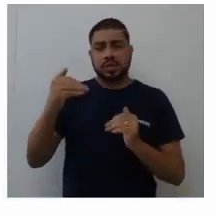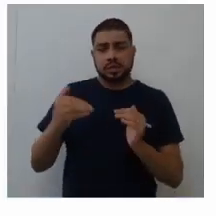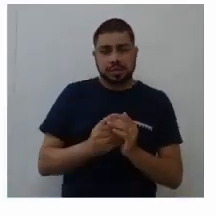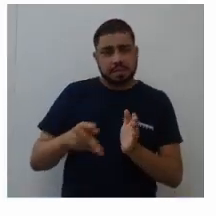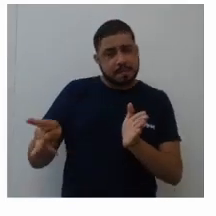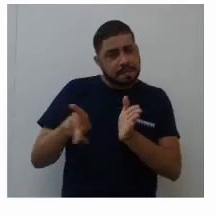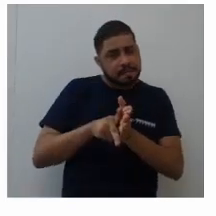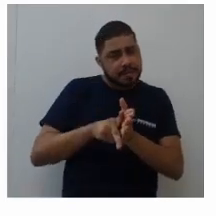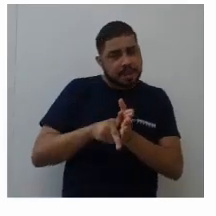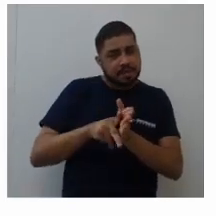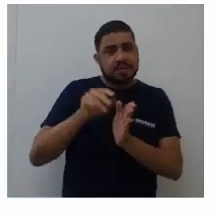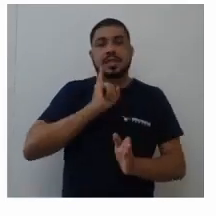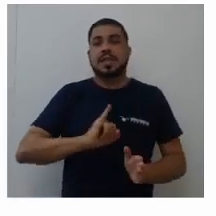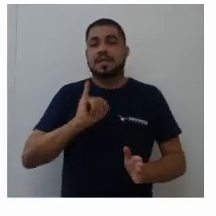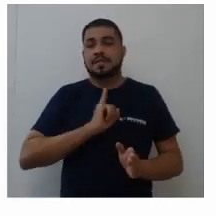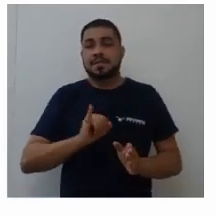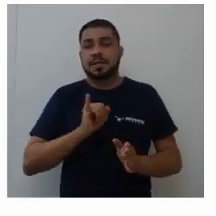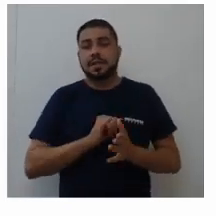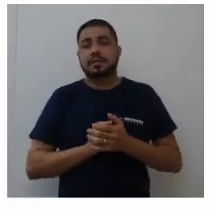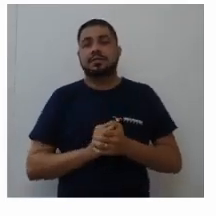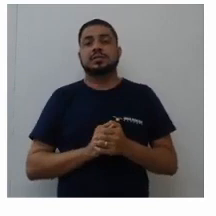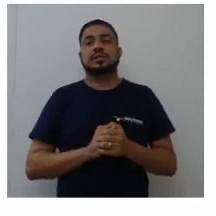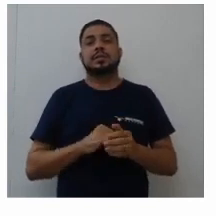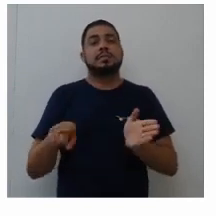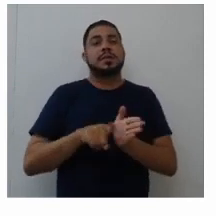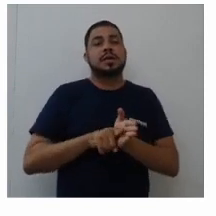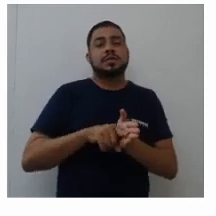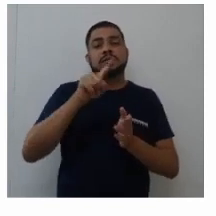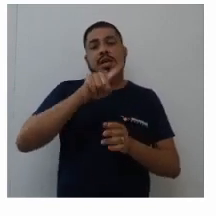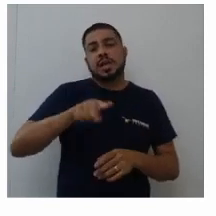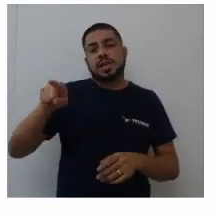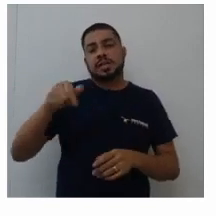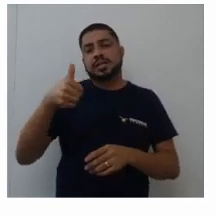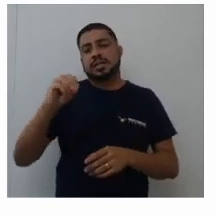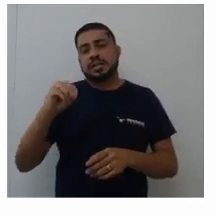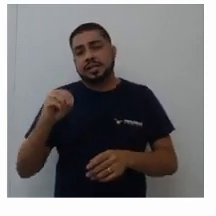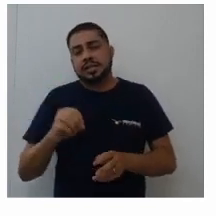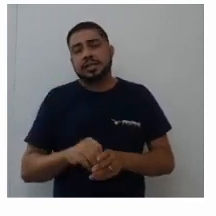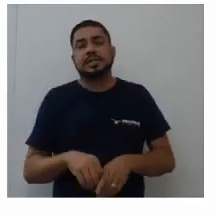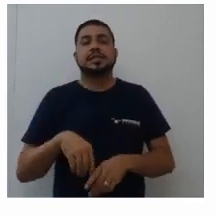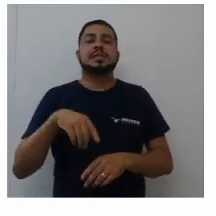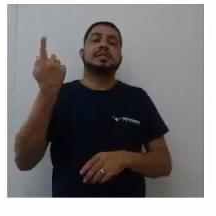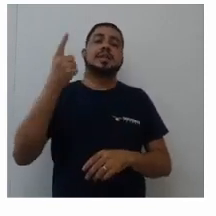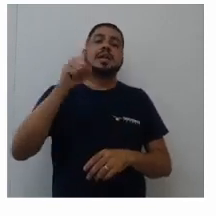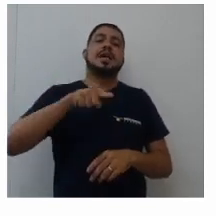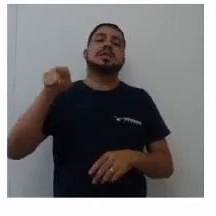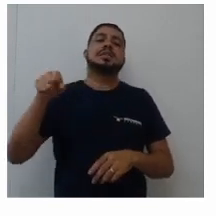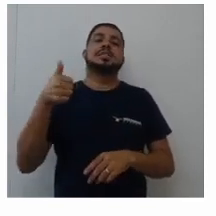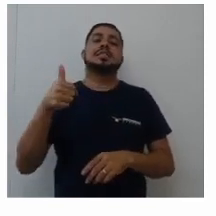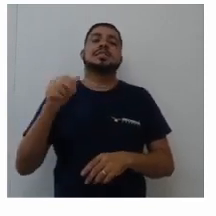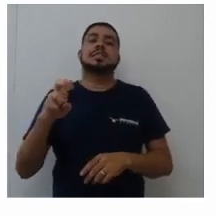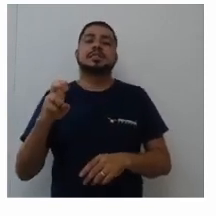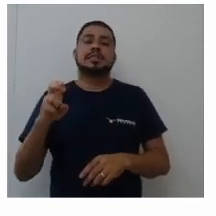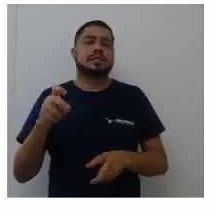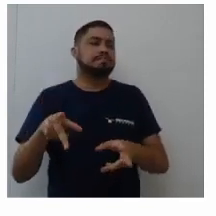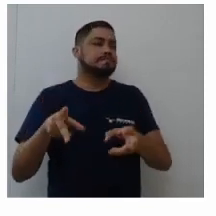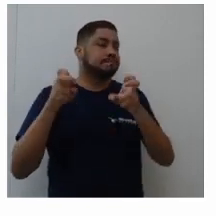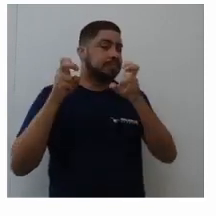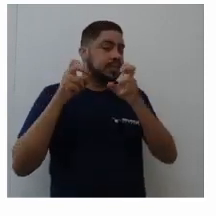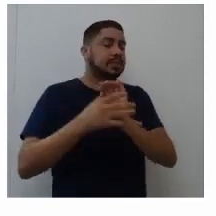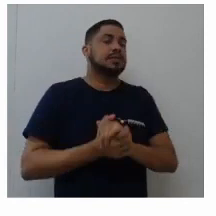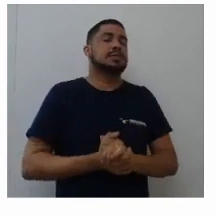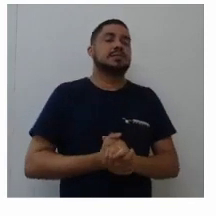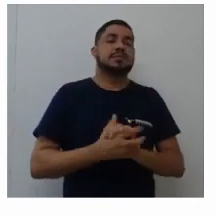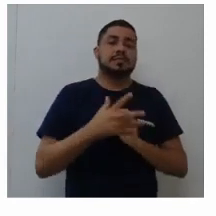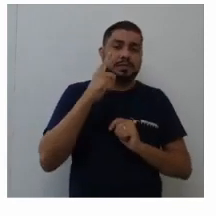ao intervalo fechado, menos raiz de 10 e raiz de 15? Ó, saca aqui uma coisa, velho.